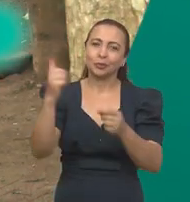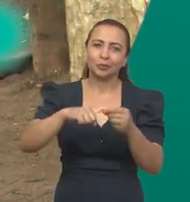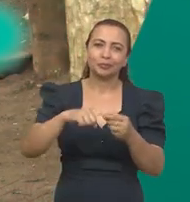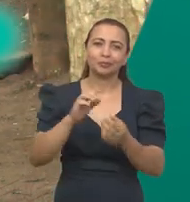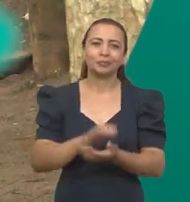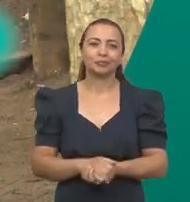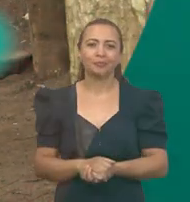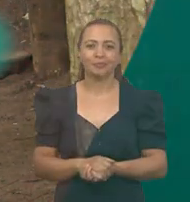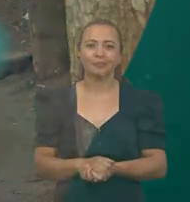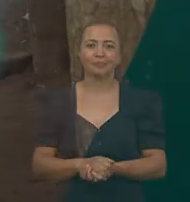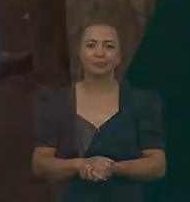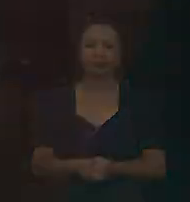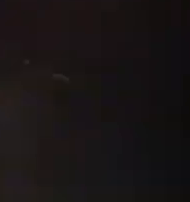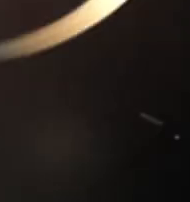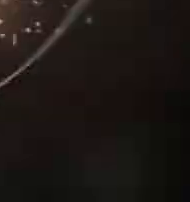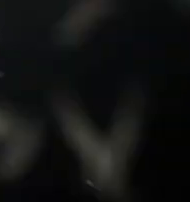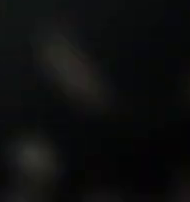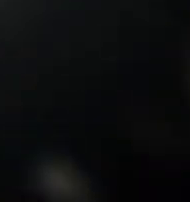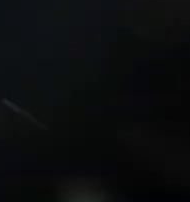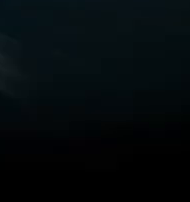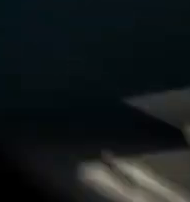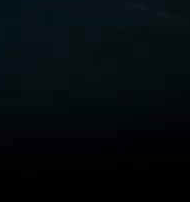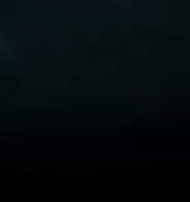a gente volta já